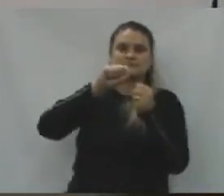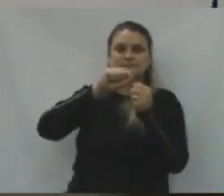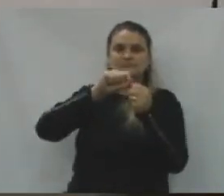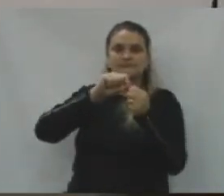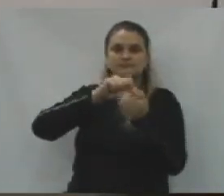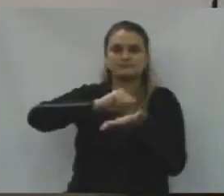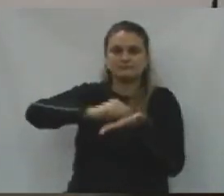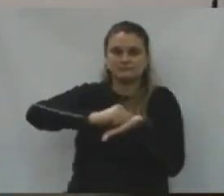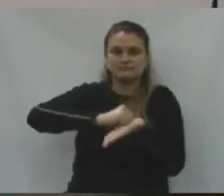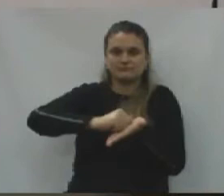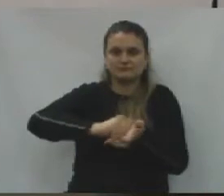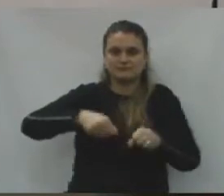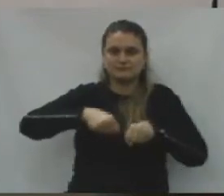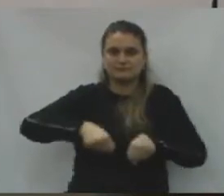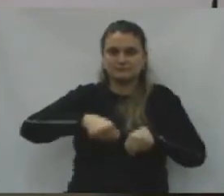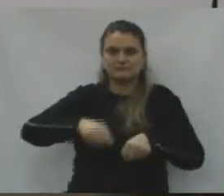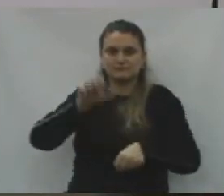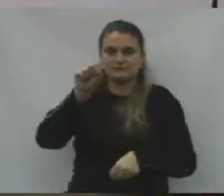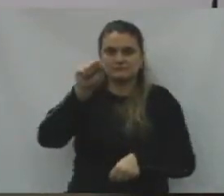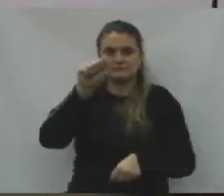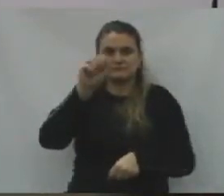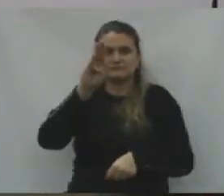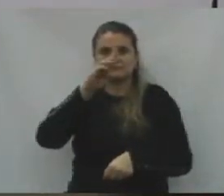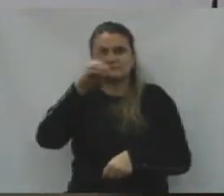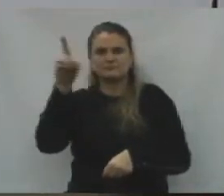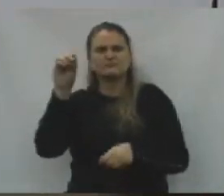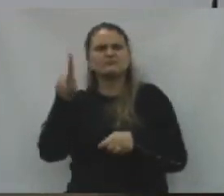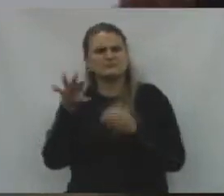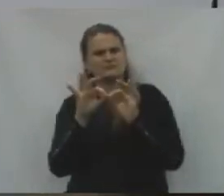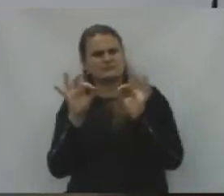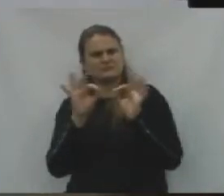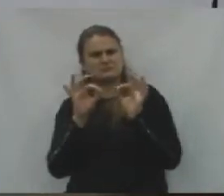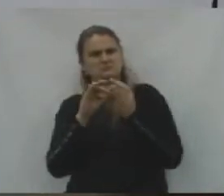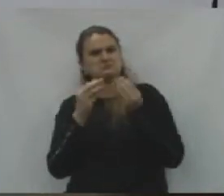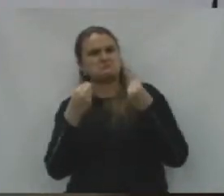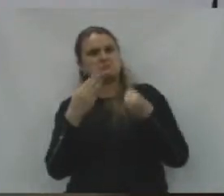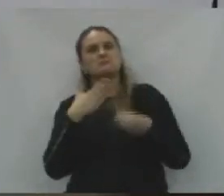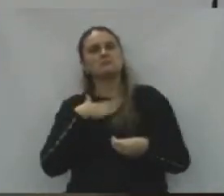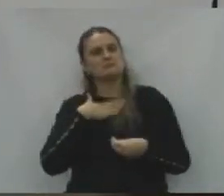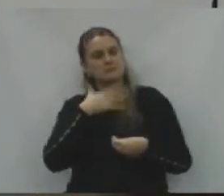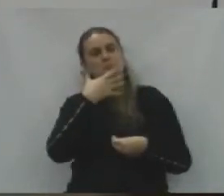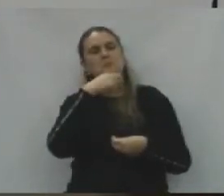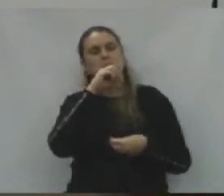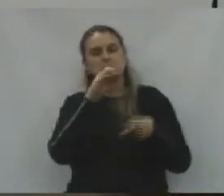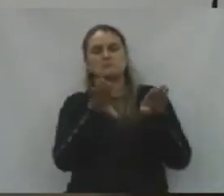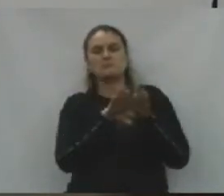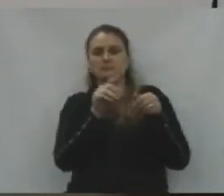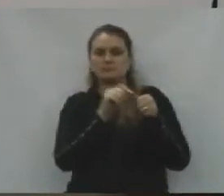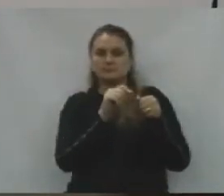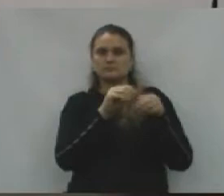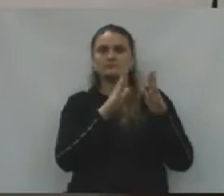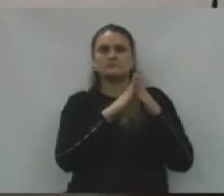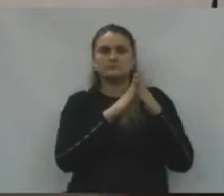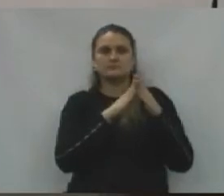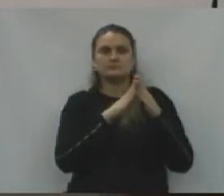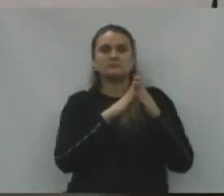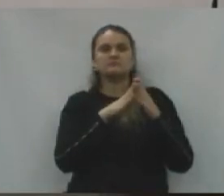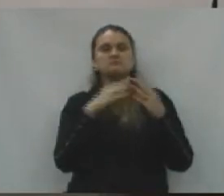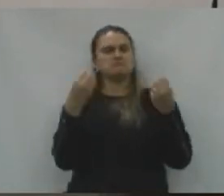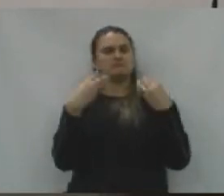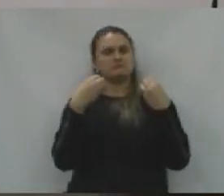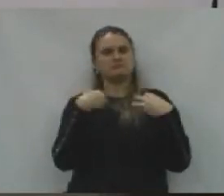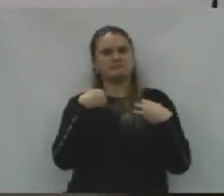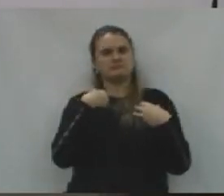sabão. Numa receita simples, numa manipulação simples, sim. Meu pai faz isso em casa,